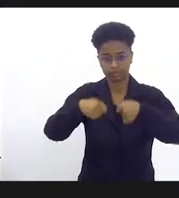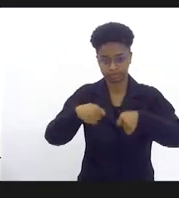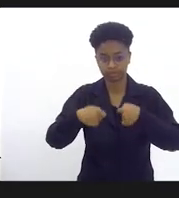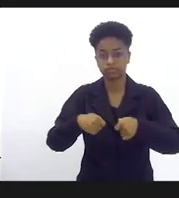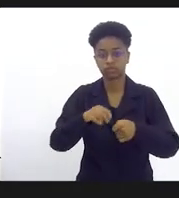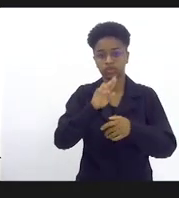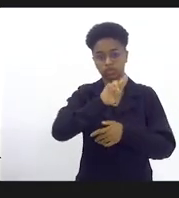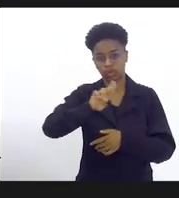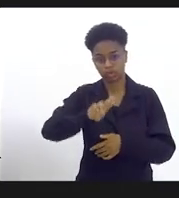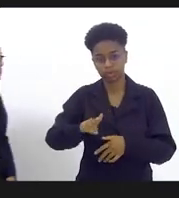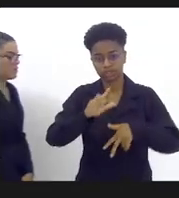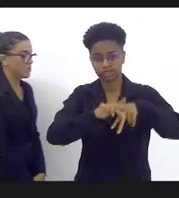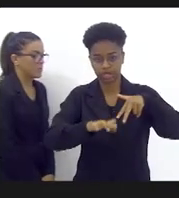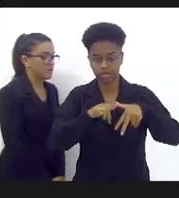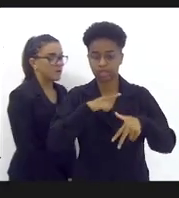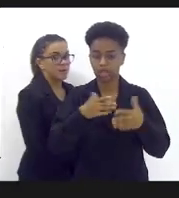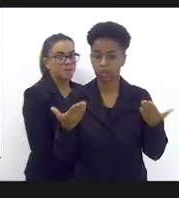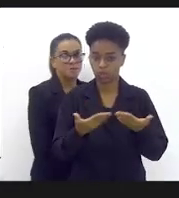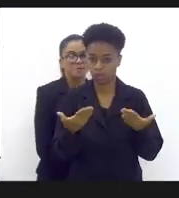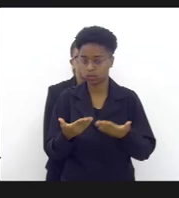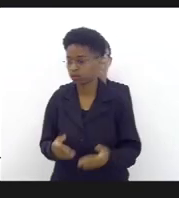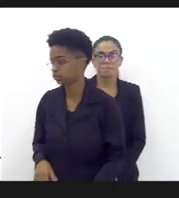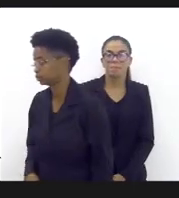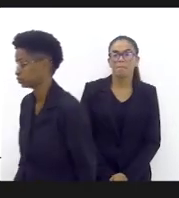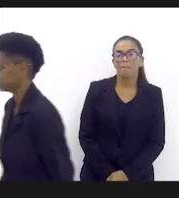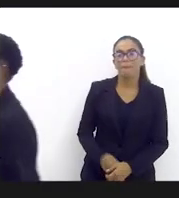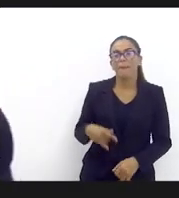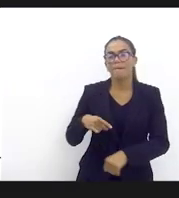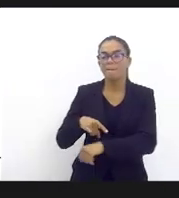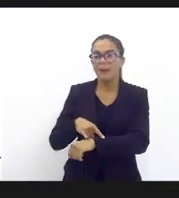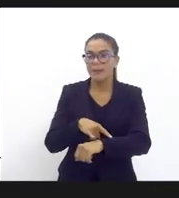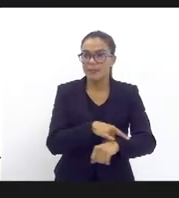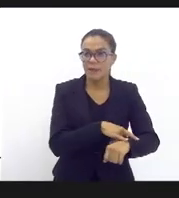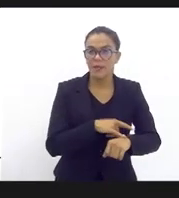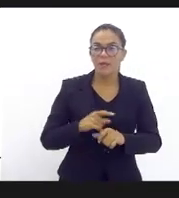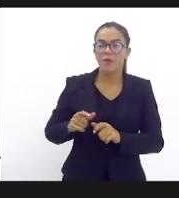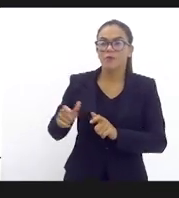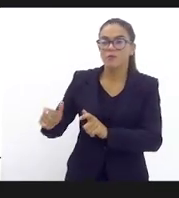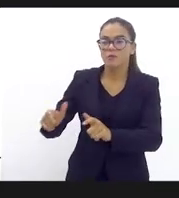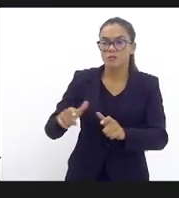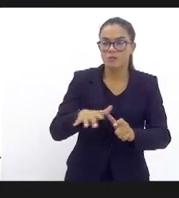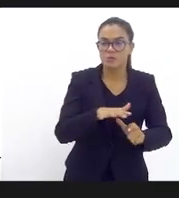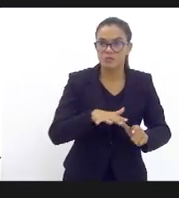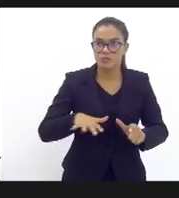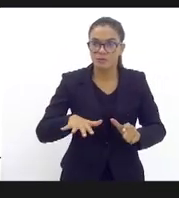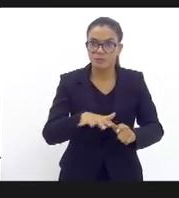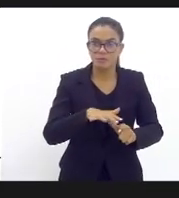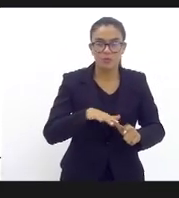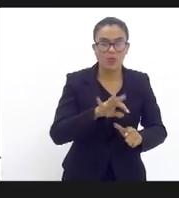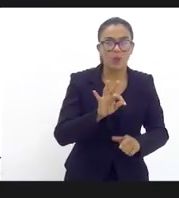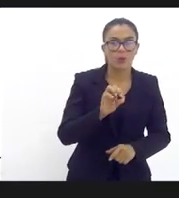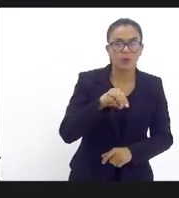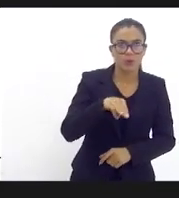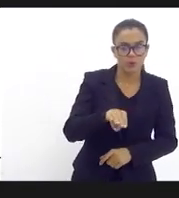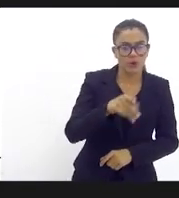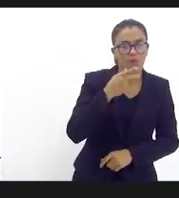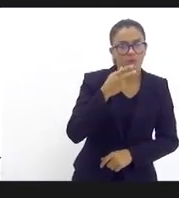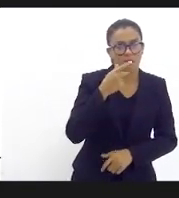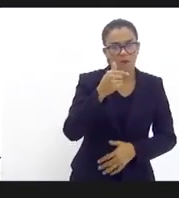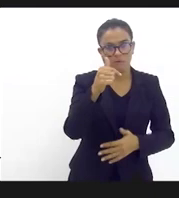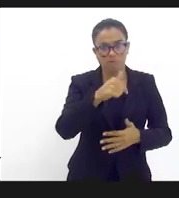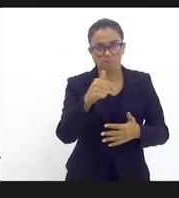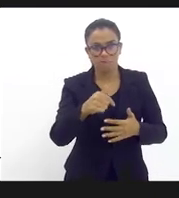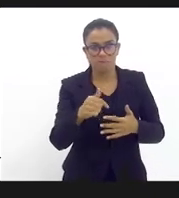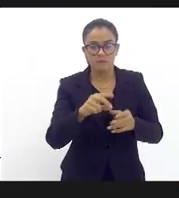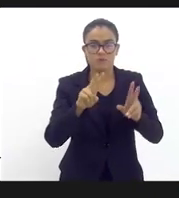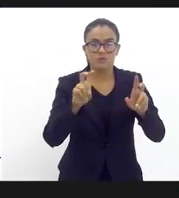nomenclaturas de gênero que a gente tem hoje para descrever determinados banheiros, determinados espaços. Então, o Tom pontuou sobre o